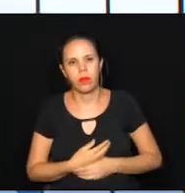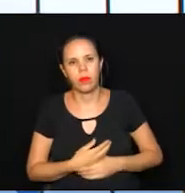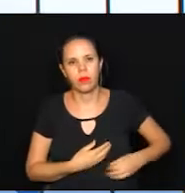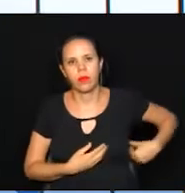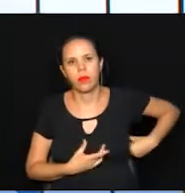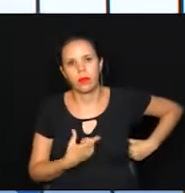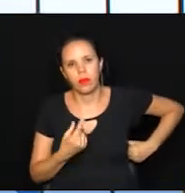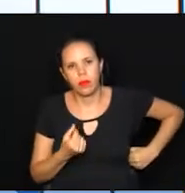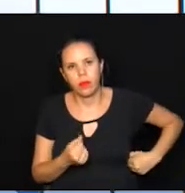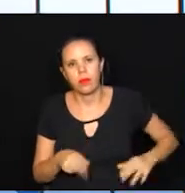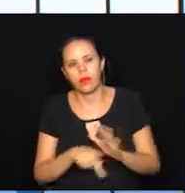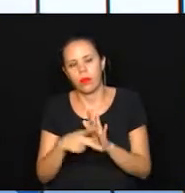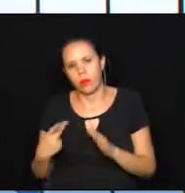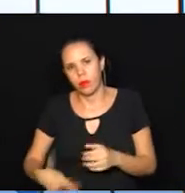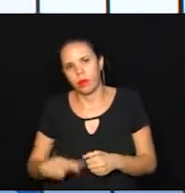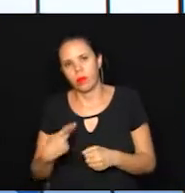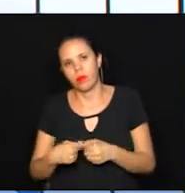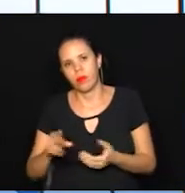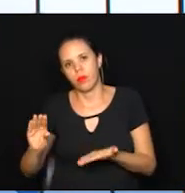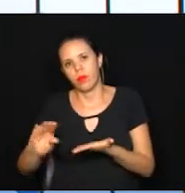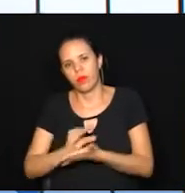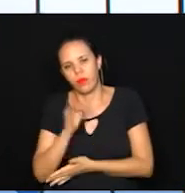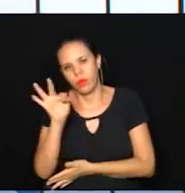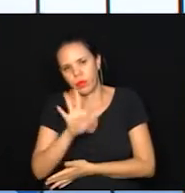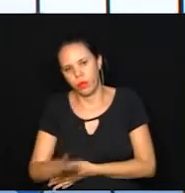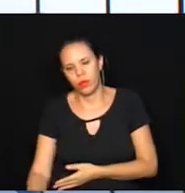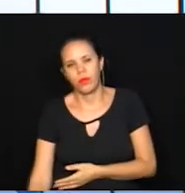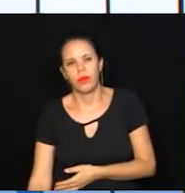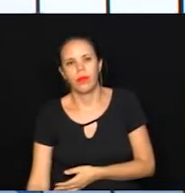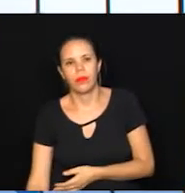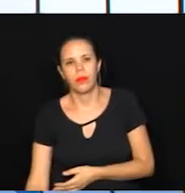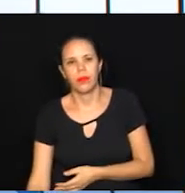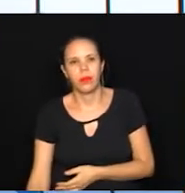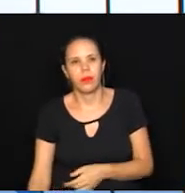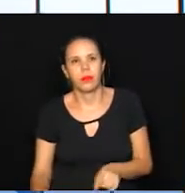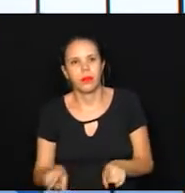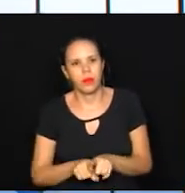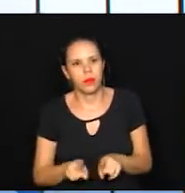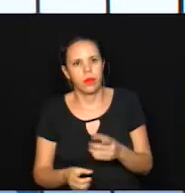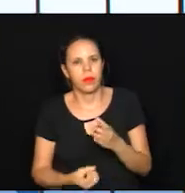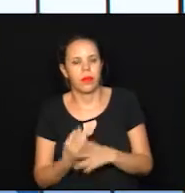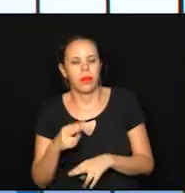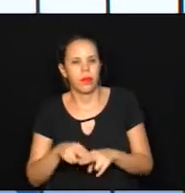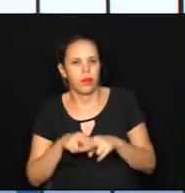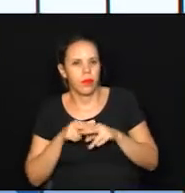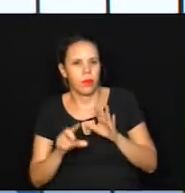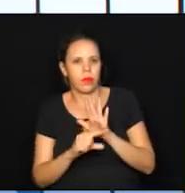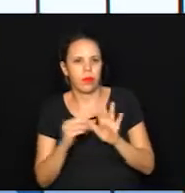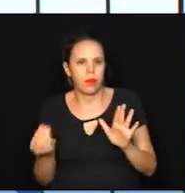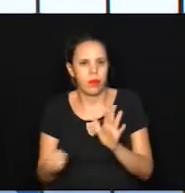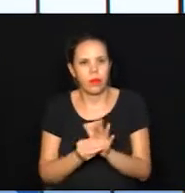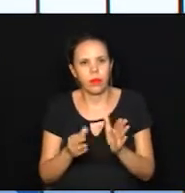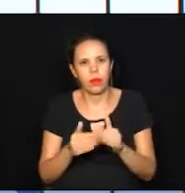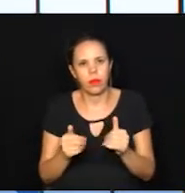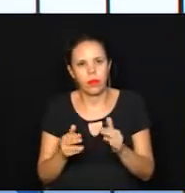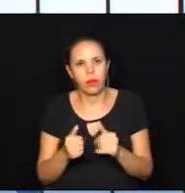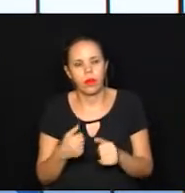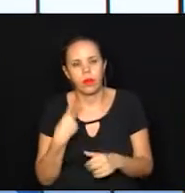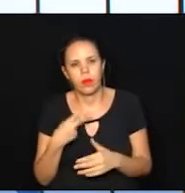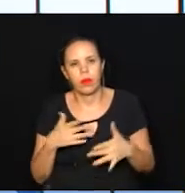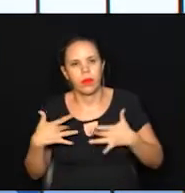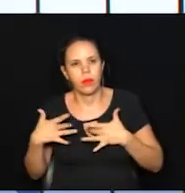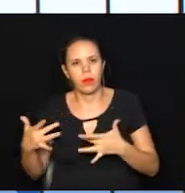municipais, repasses de verbas federais, inclusive decorrentes de emendas parlamentares e